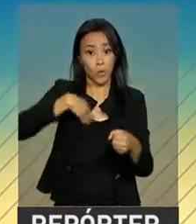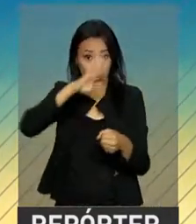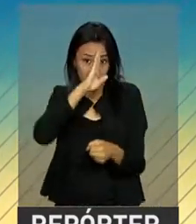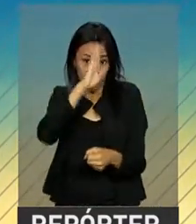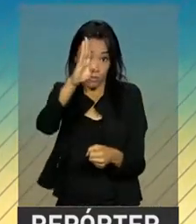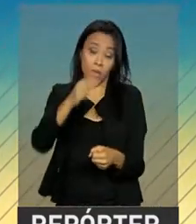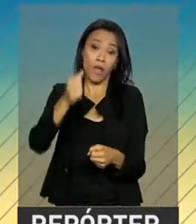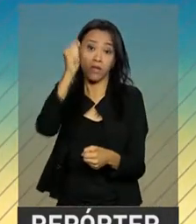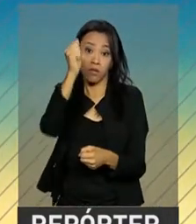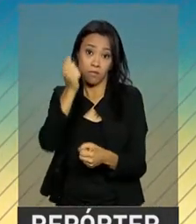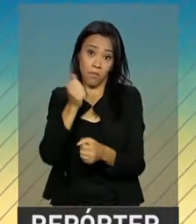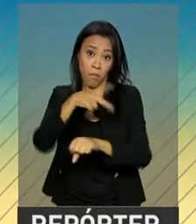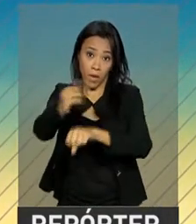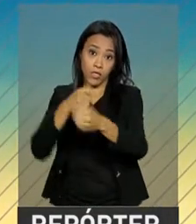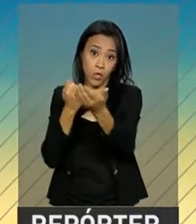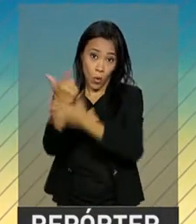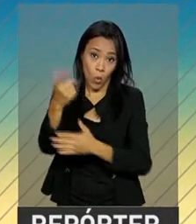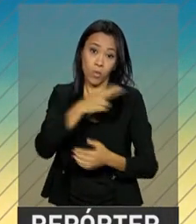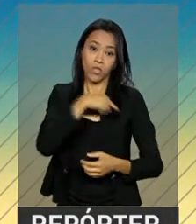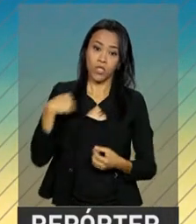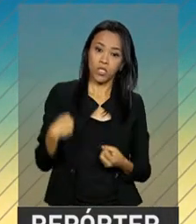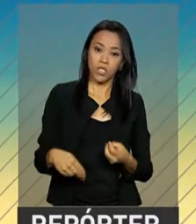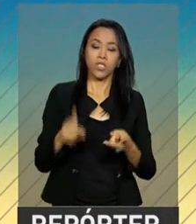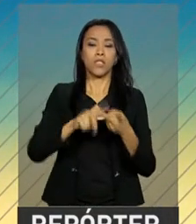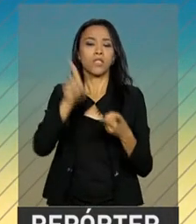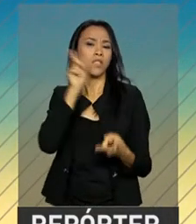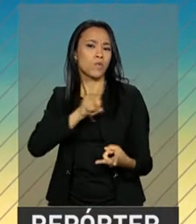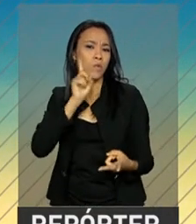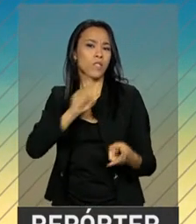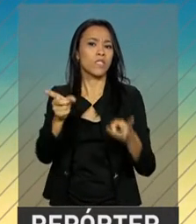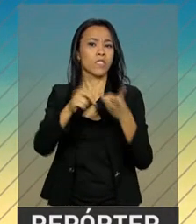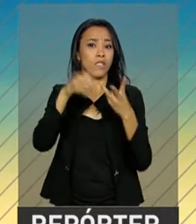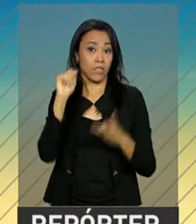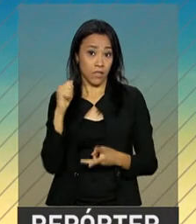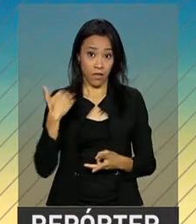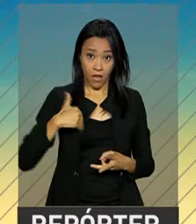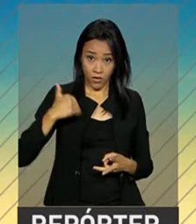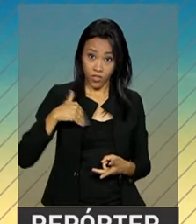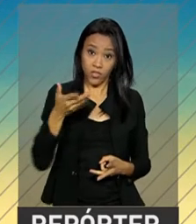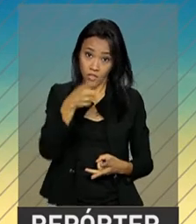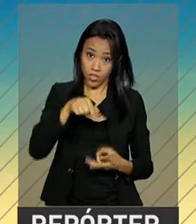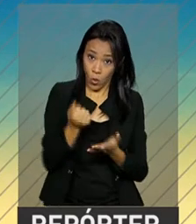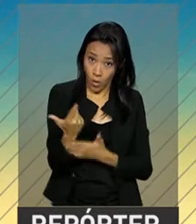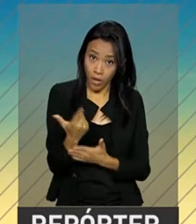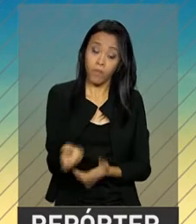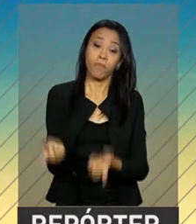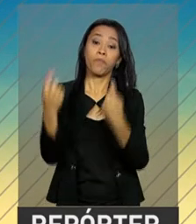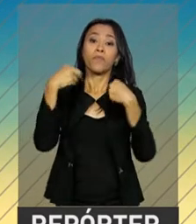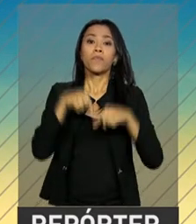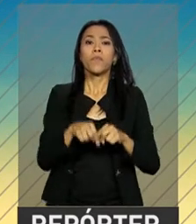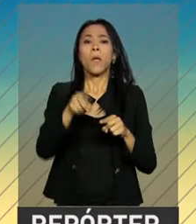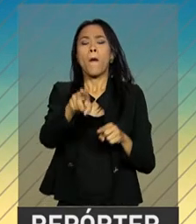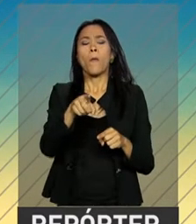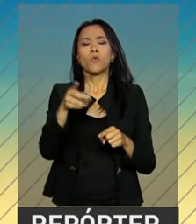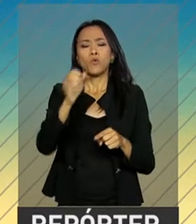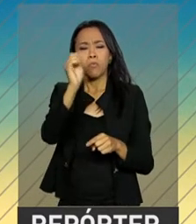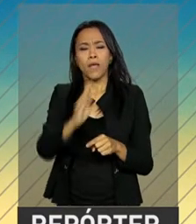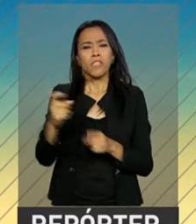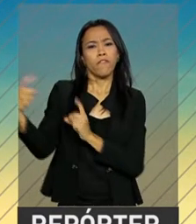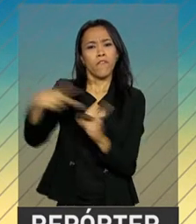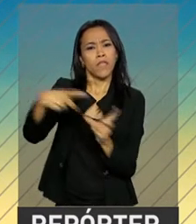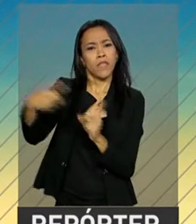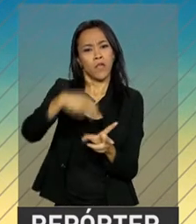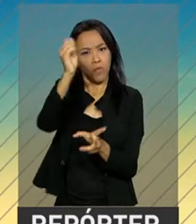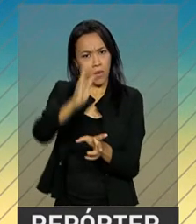compradores do Brasil foram China, Estados Unidos e Argentina. Já os países que mais venderam para o Brasil